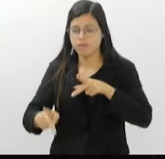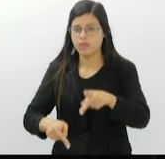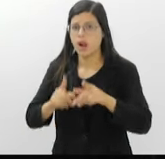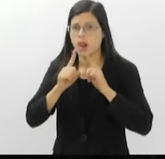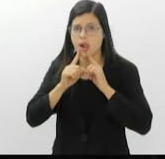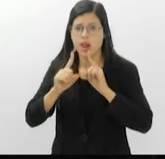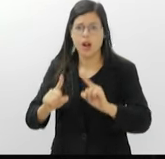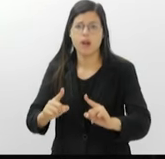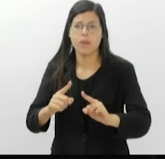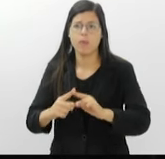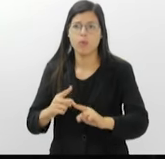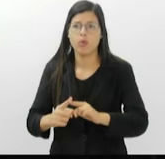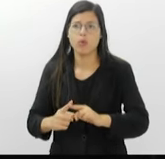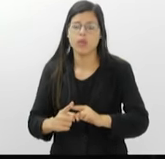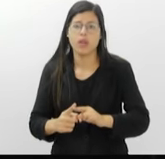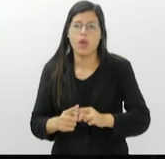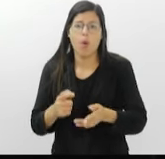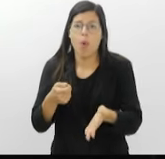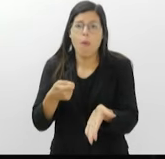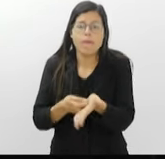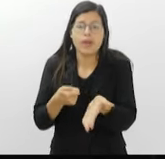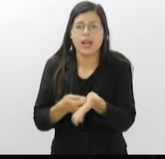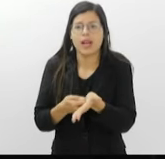colocar adesivo no portão do miliciano.